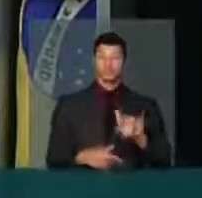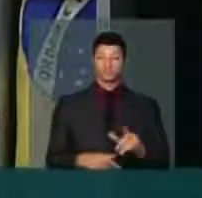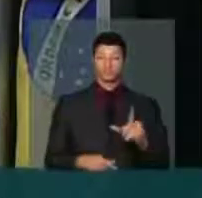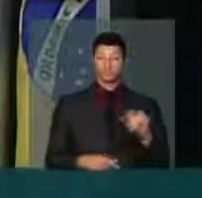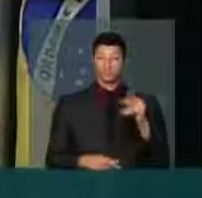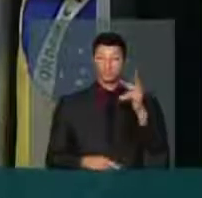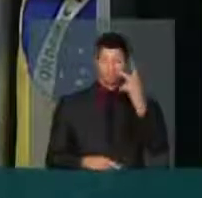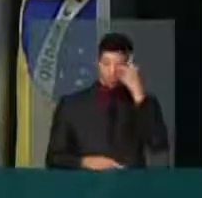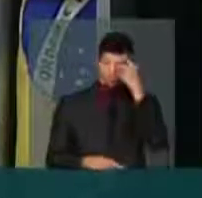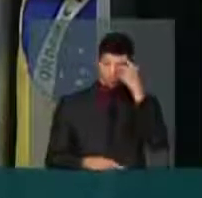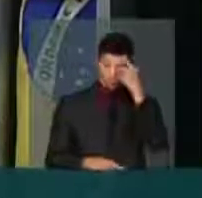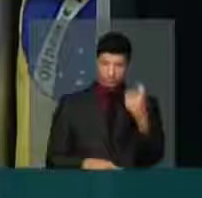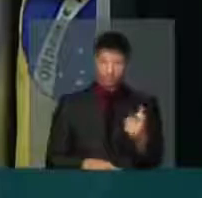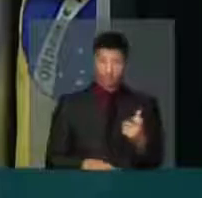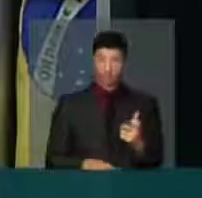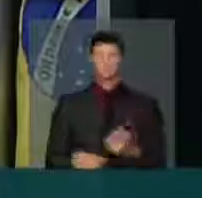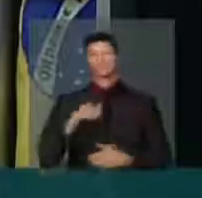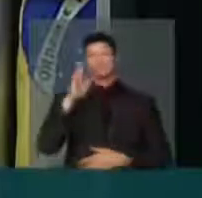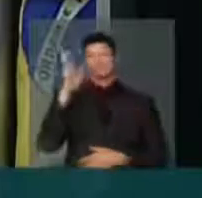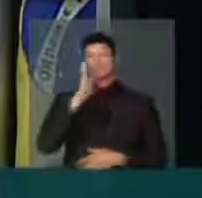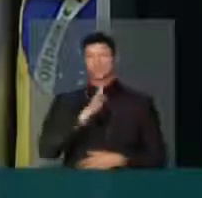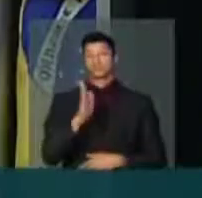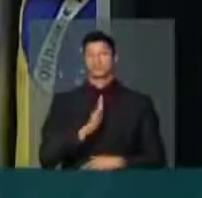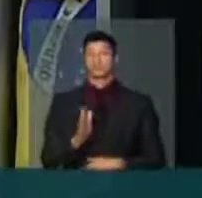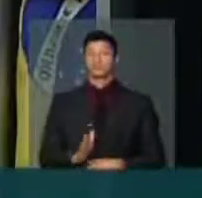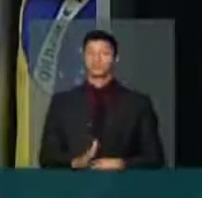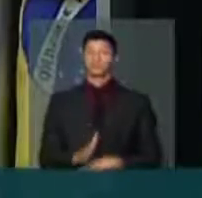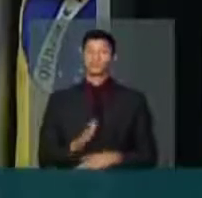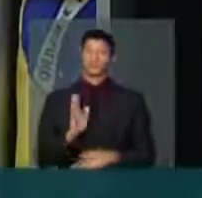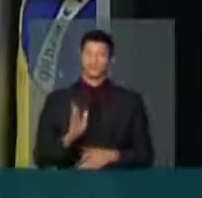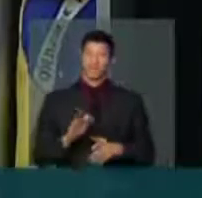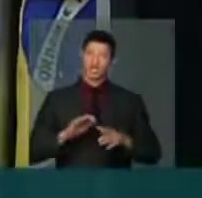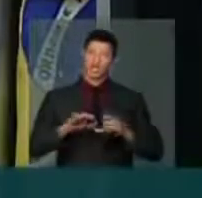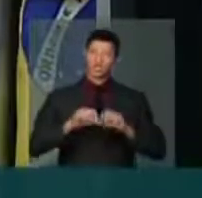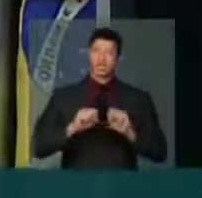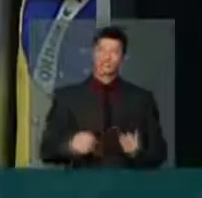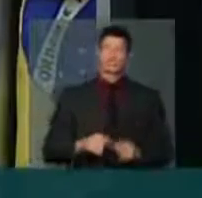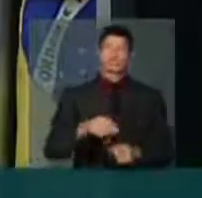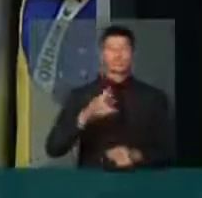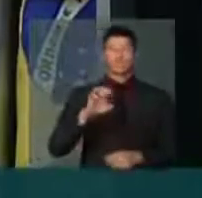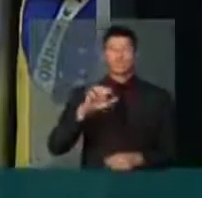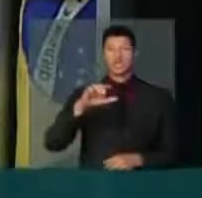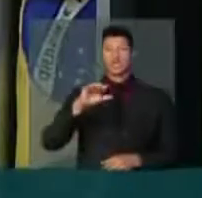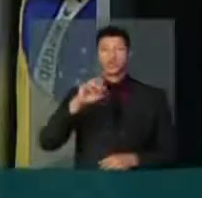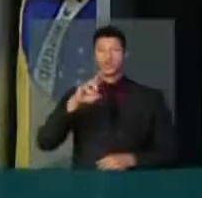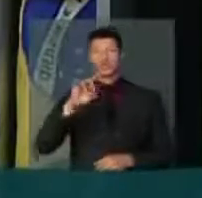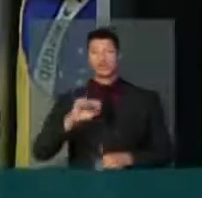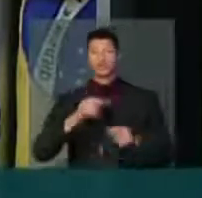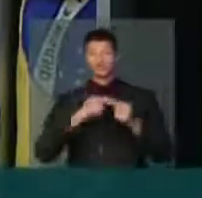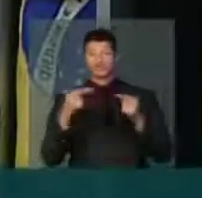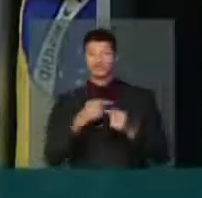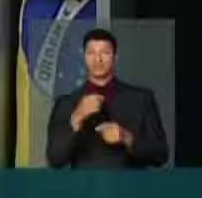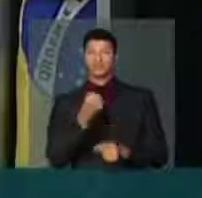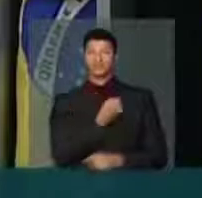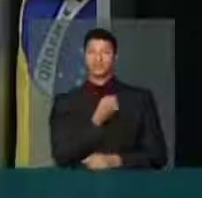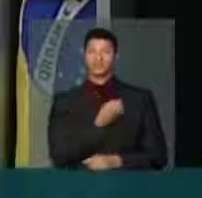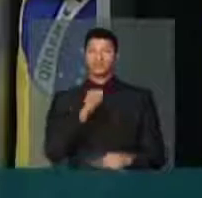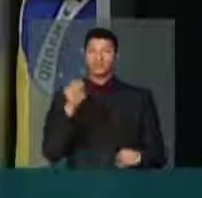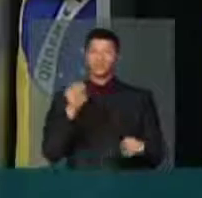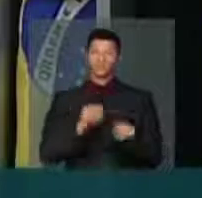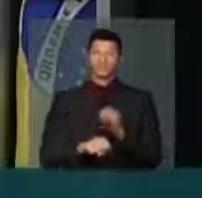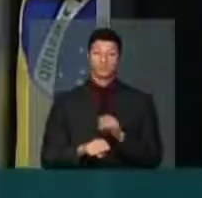isso para a violência. O Brasil bateu o recorde negativo no número de